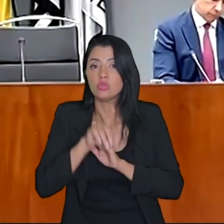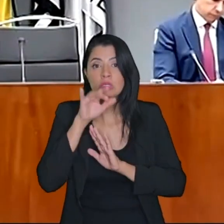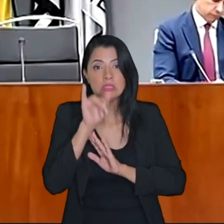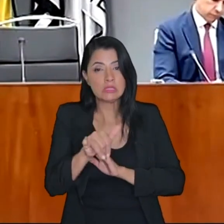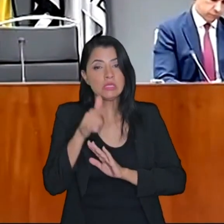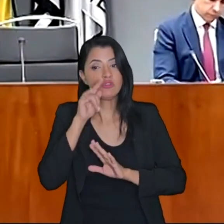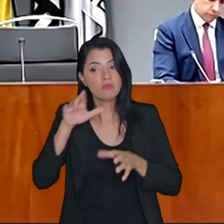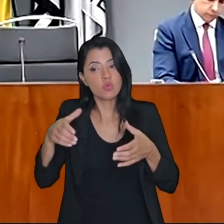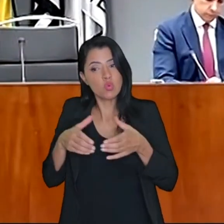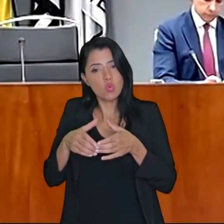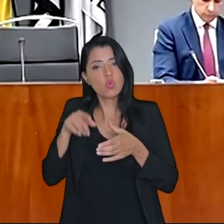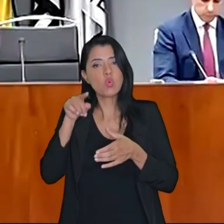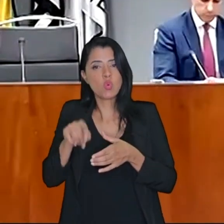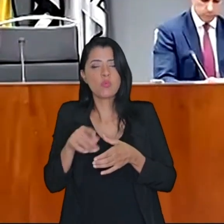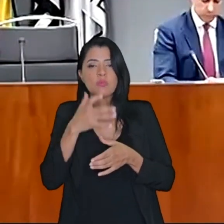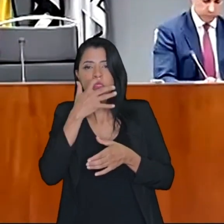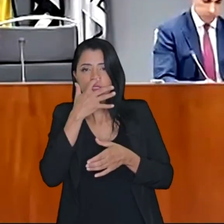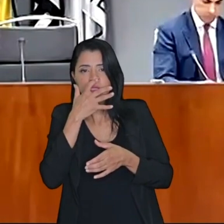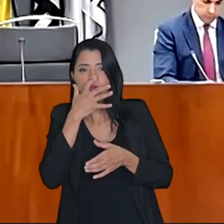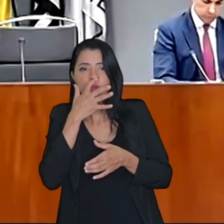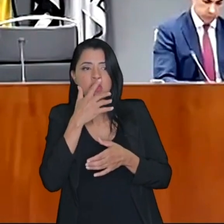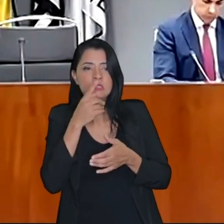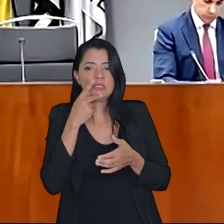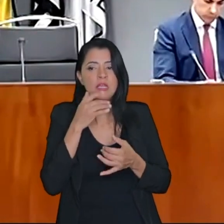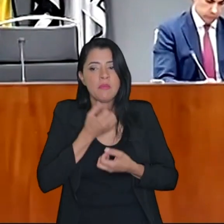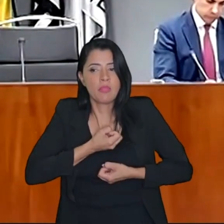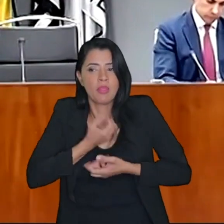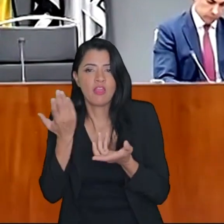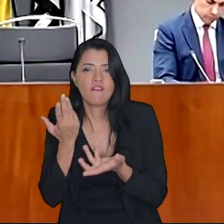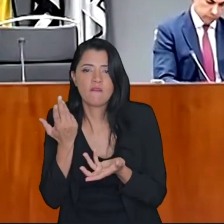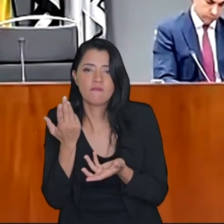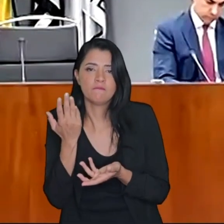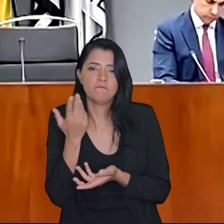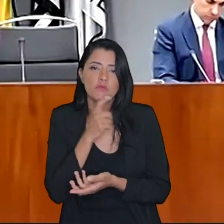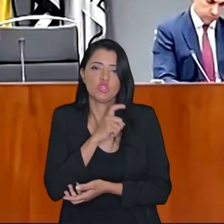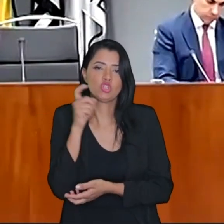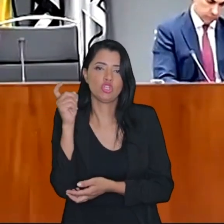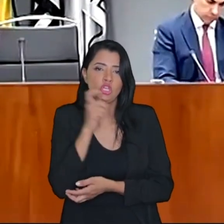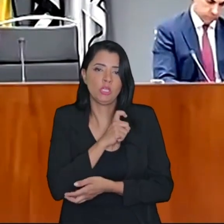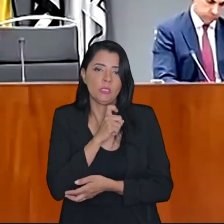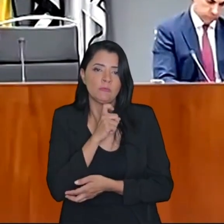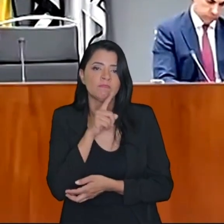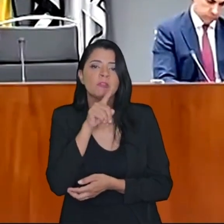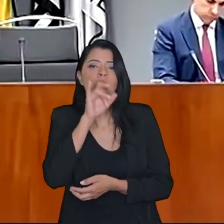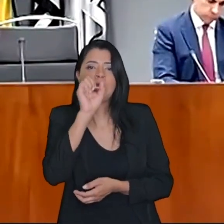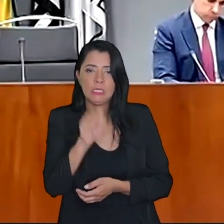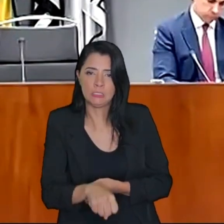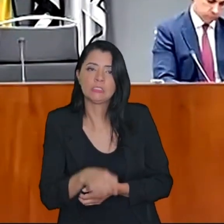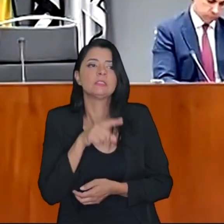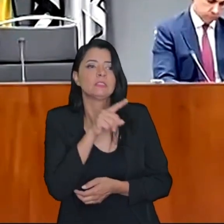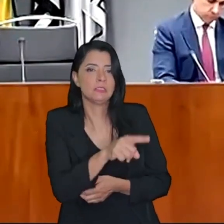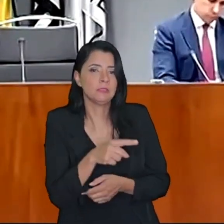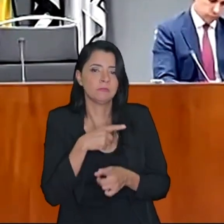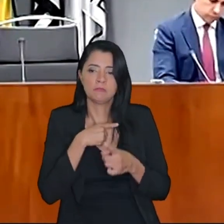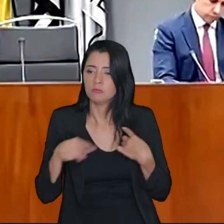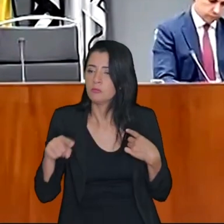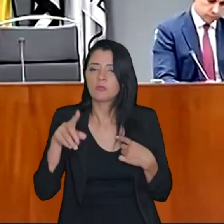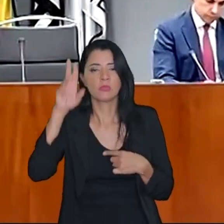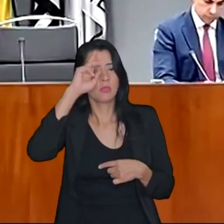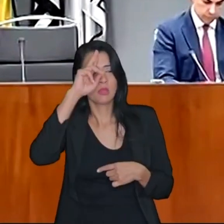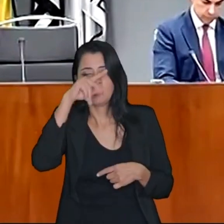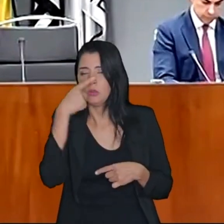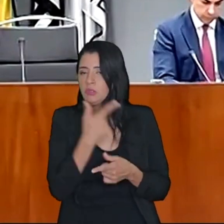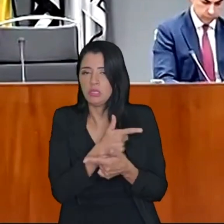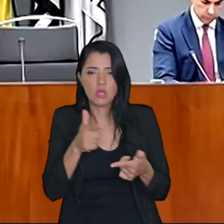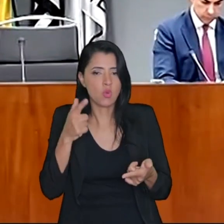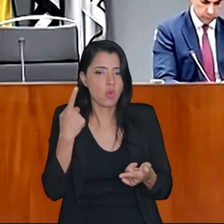uma omissão ou uma inverdade na sua colaboração. Aí sim incide a hipótese de